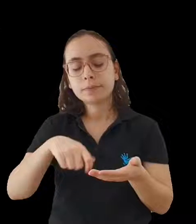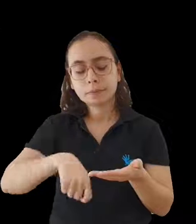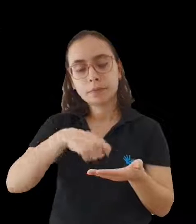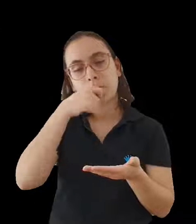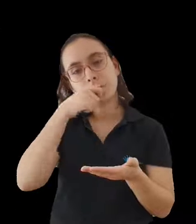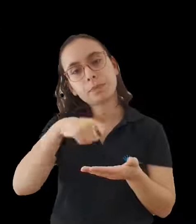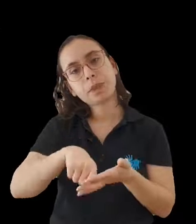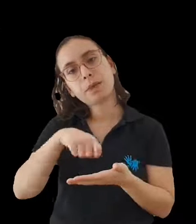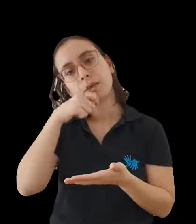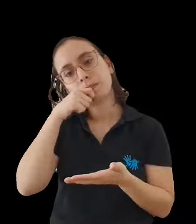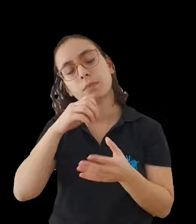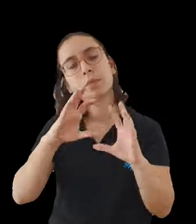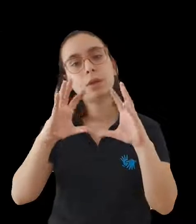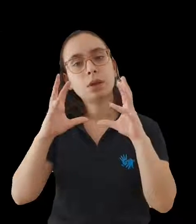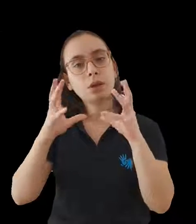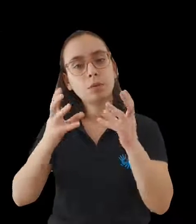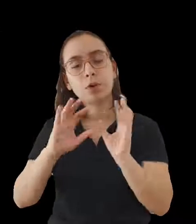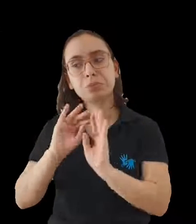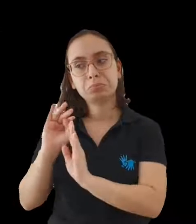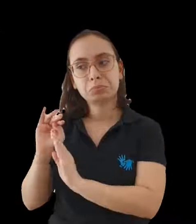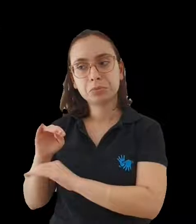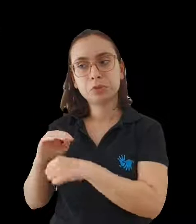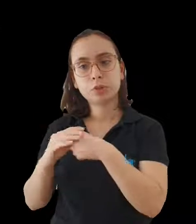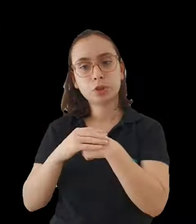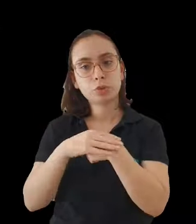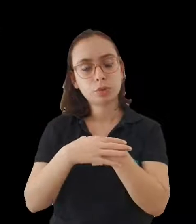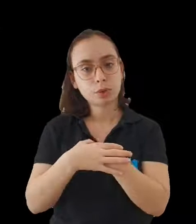a bola pode sair, a bola não vai aparecer mais.